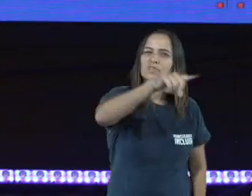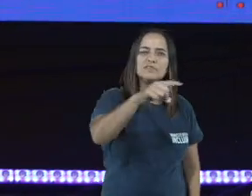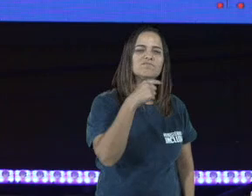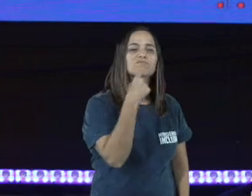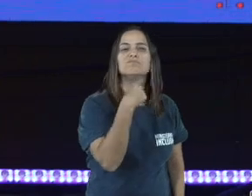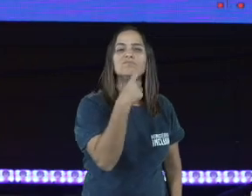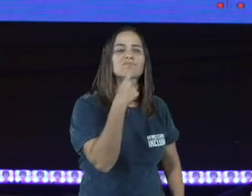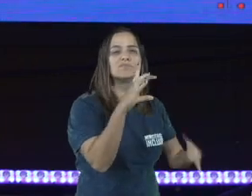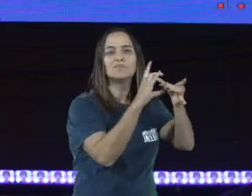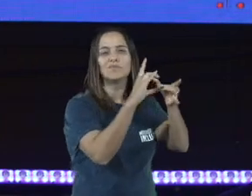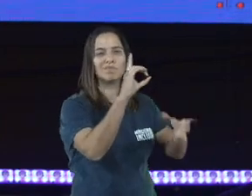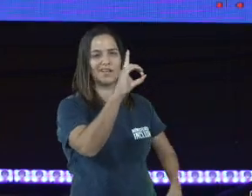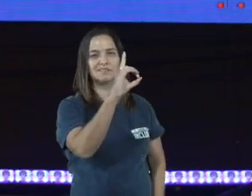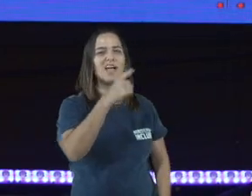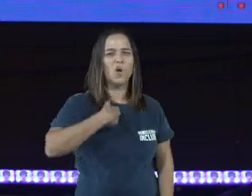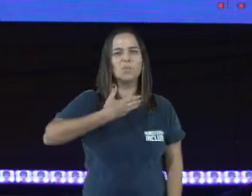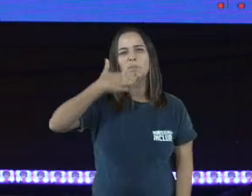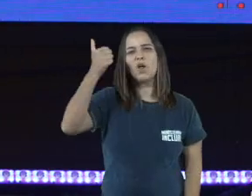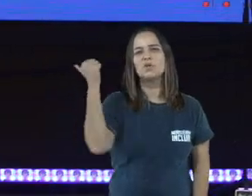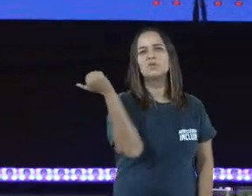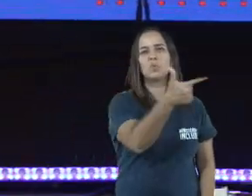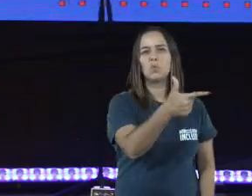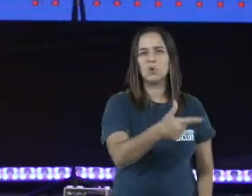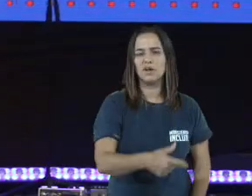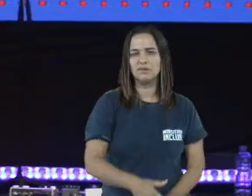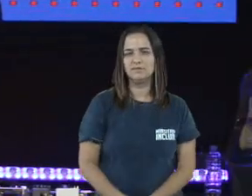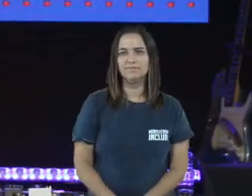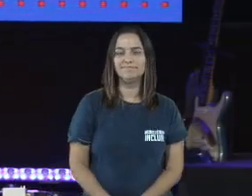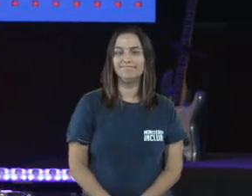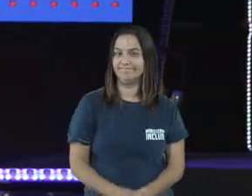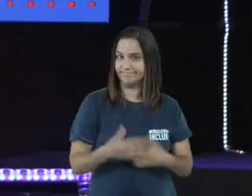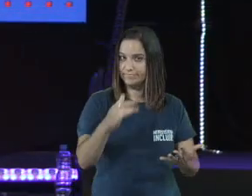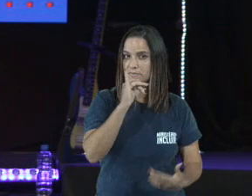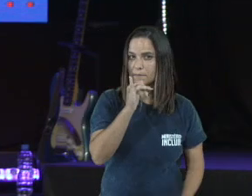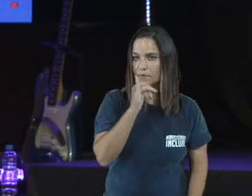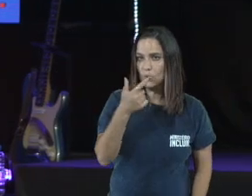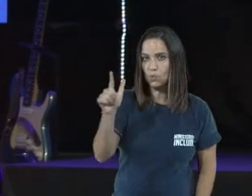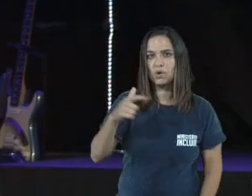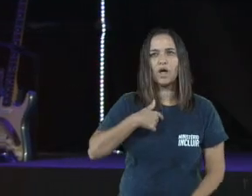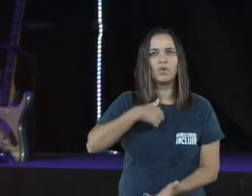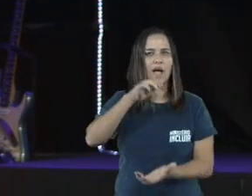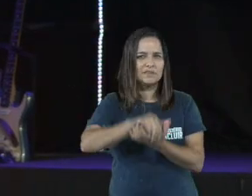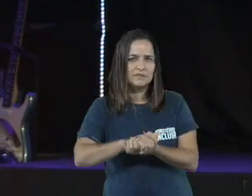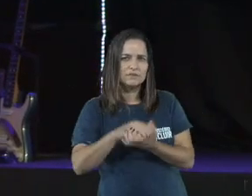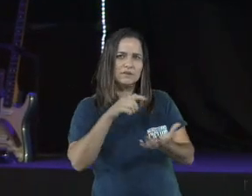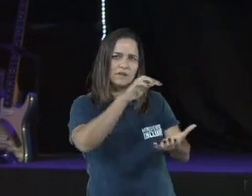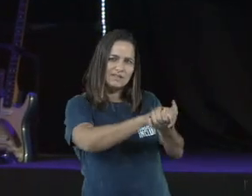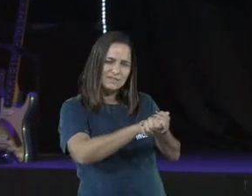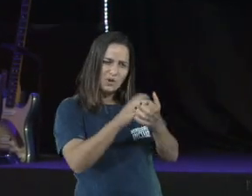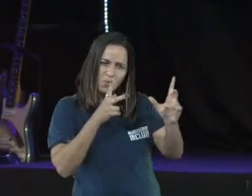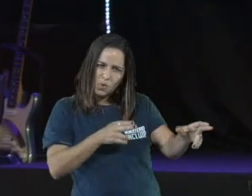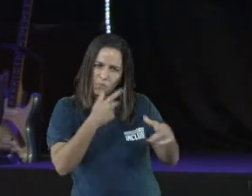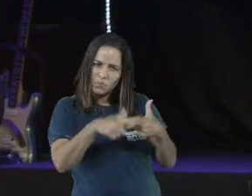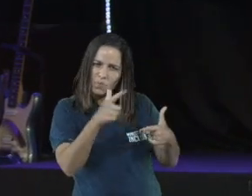ah ah mas o casamento ali mesmo problema não deu certo é mais você é Filho do Deus Vivo a mais o filho do outro